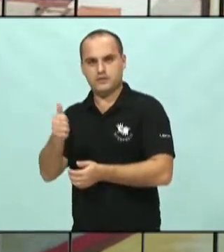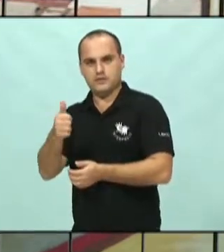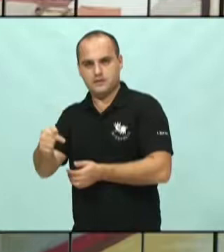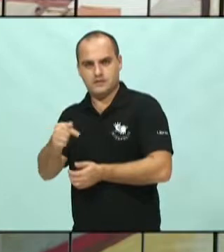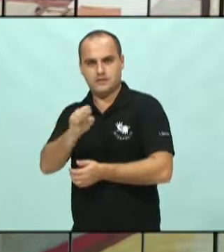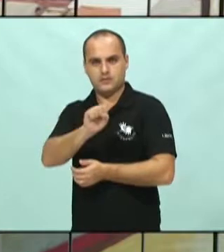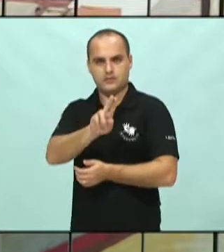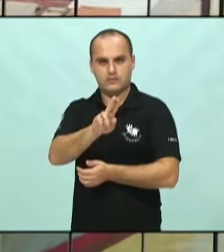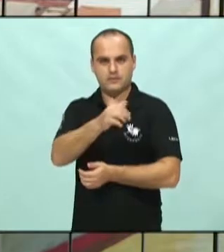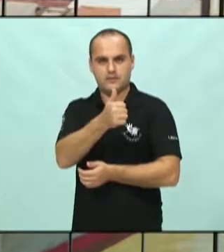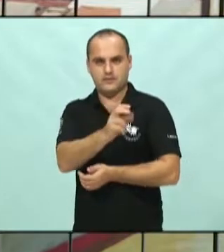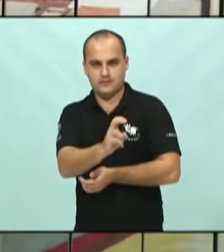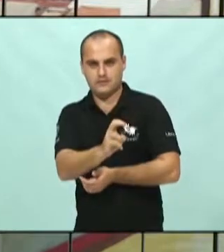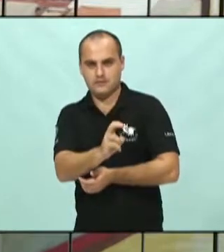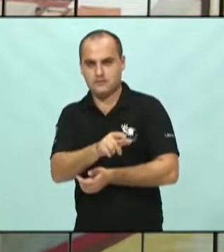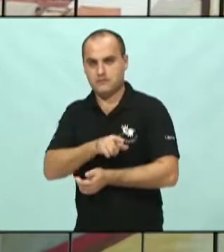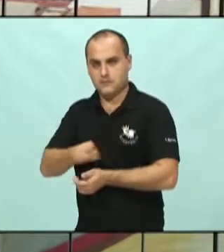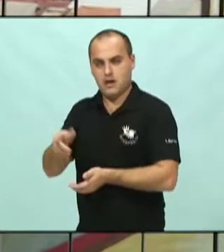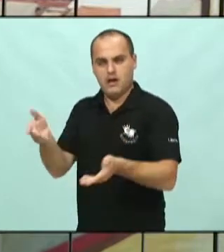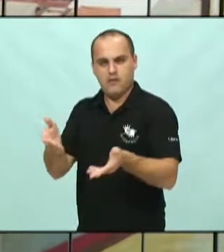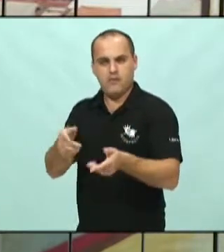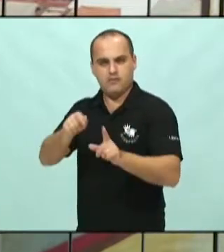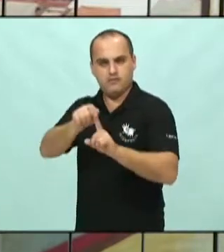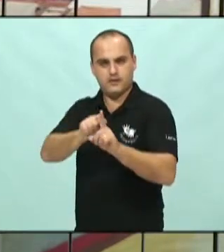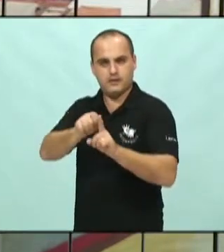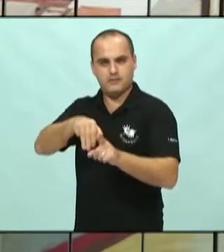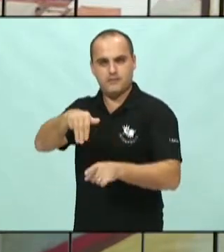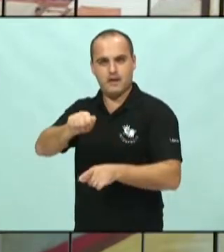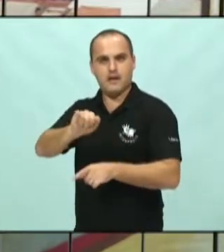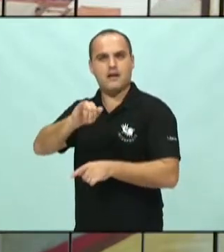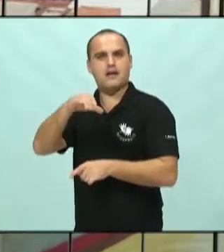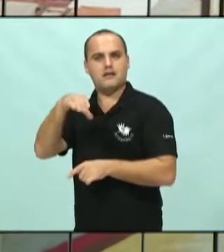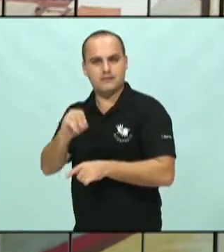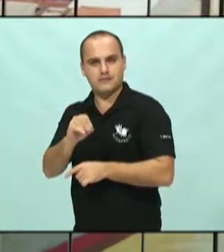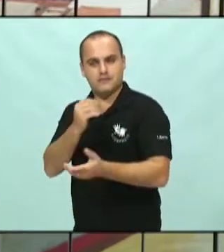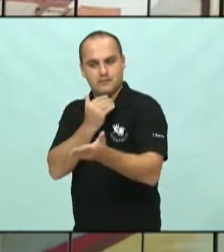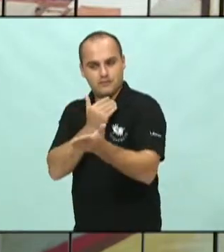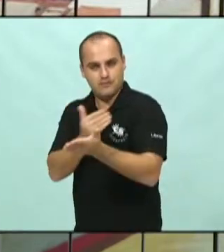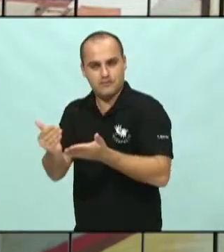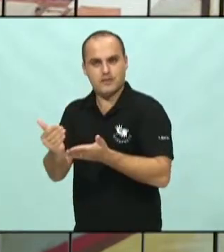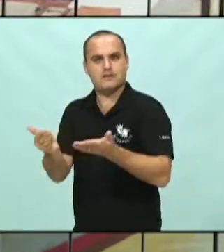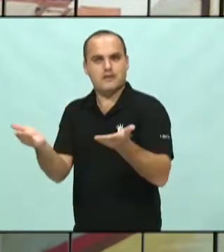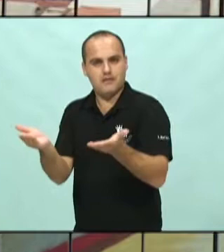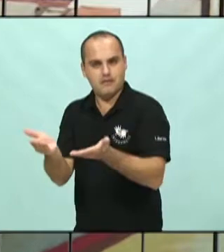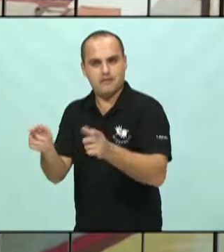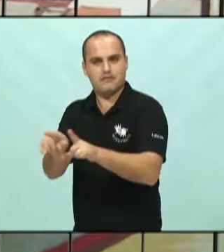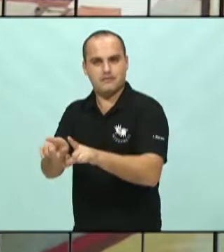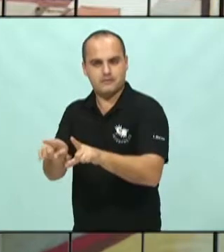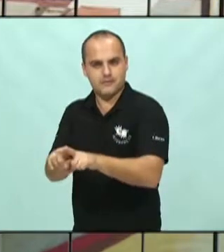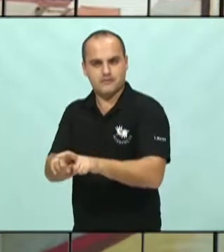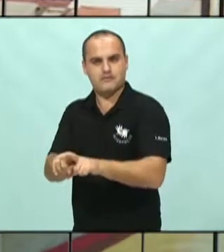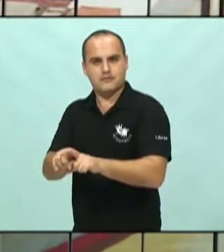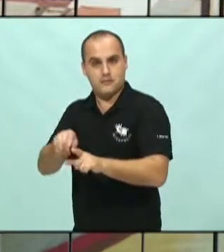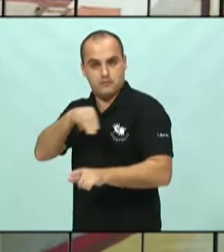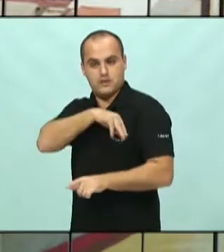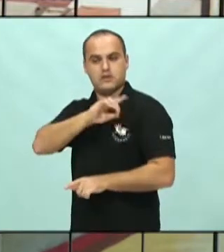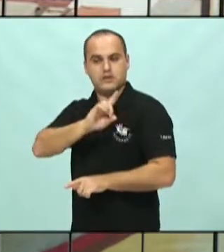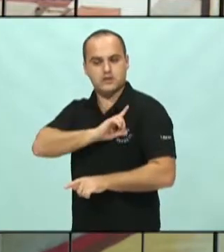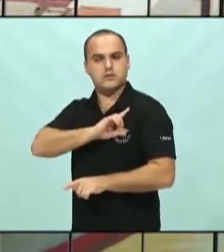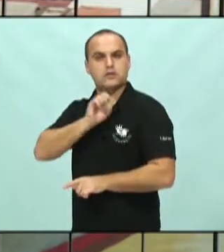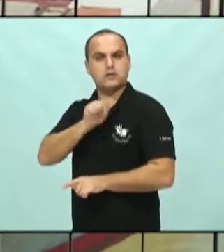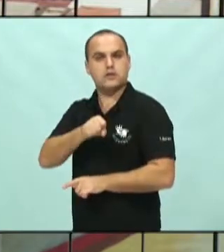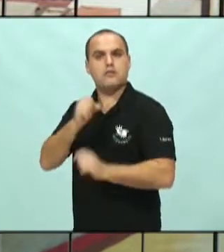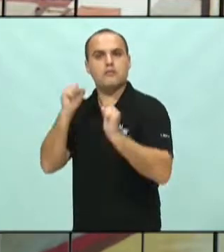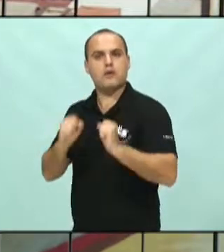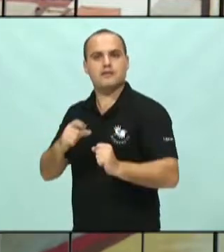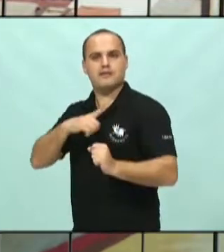disputados agora em maio, se não me engano, começa. Então também é uma competição que o Marcílio leva muito a sério porque pode